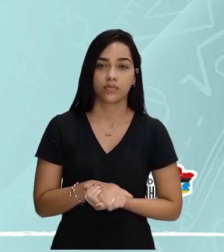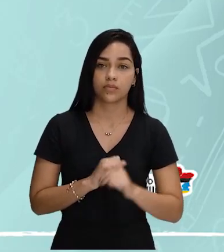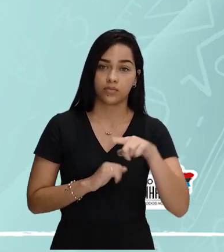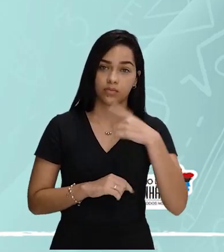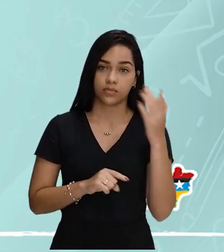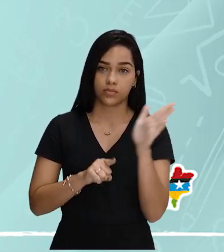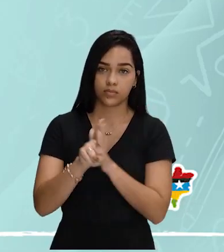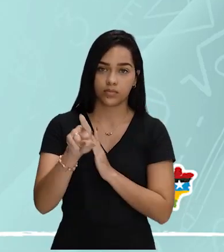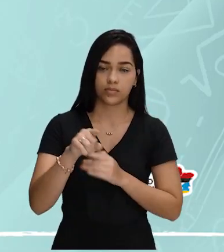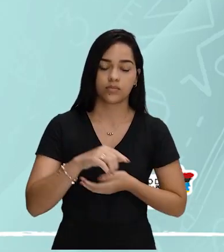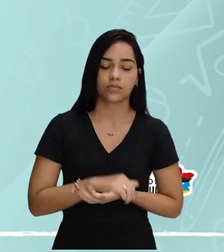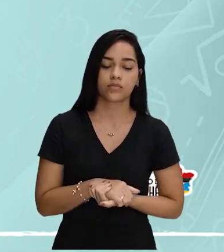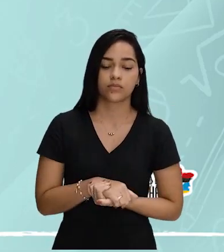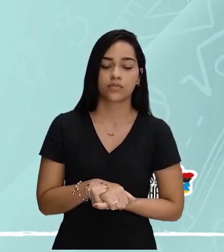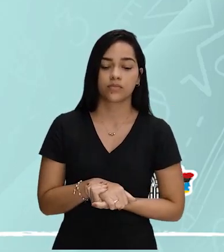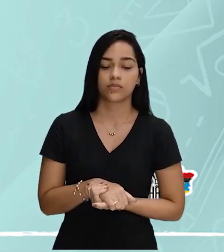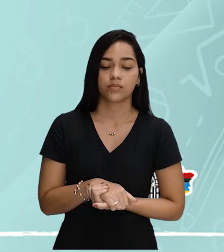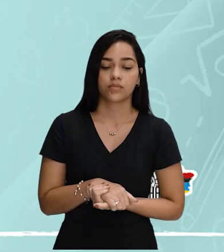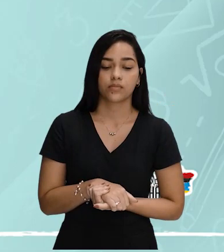para a próxima questão